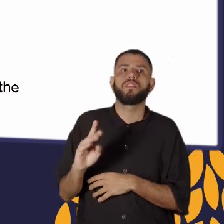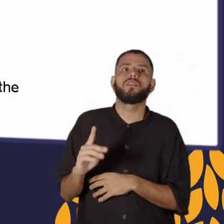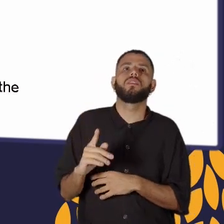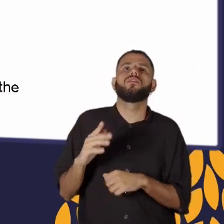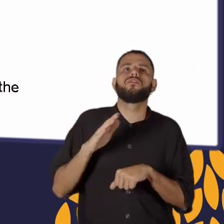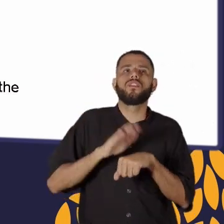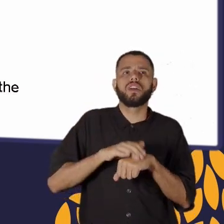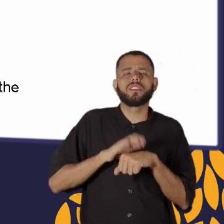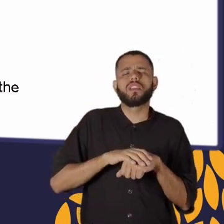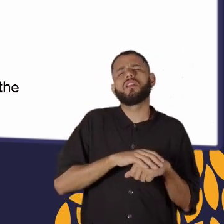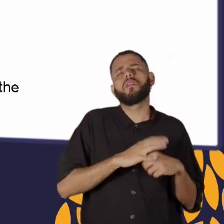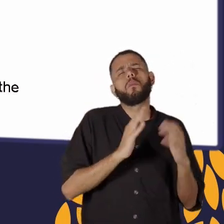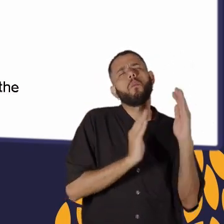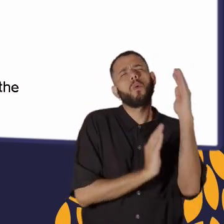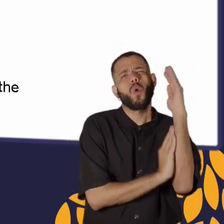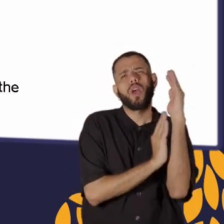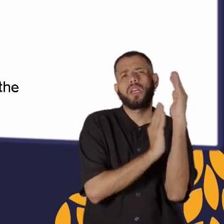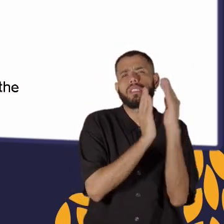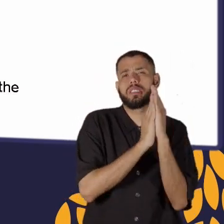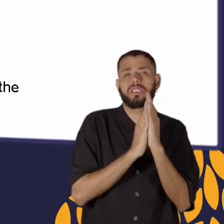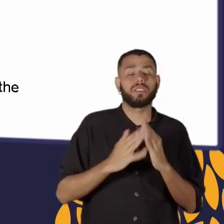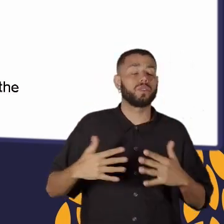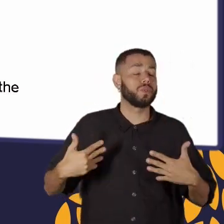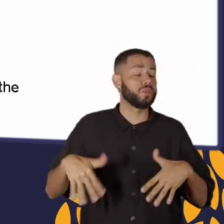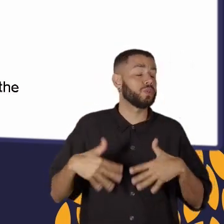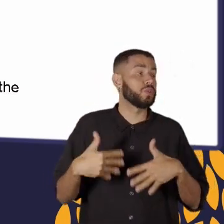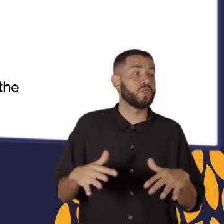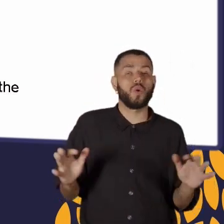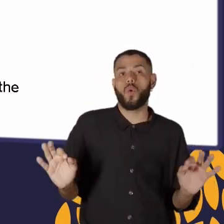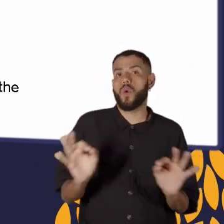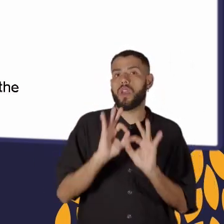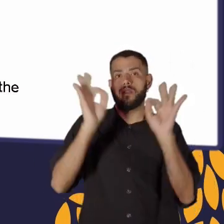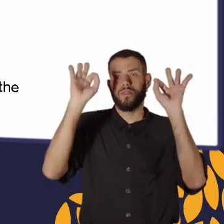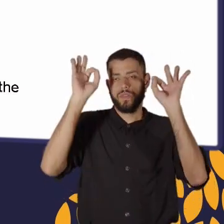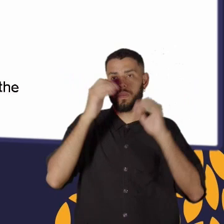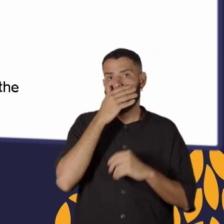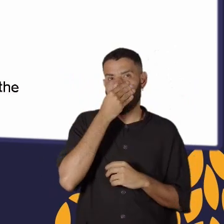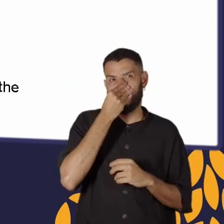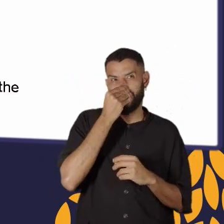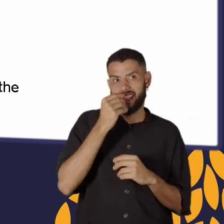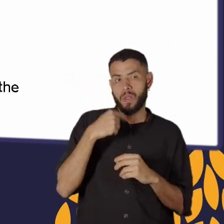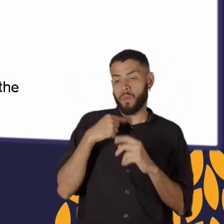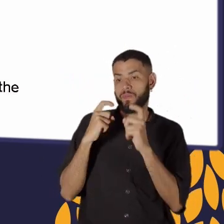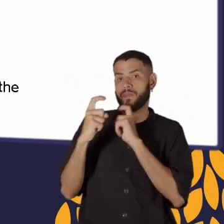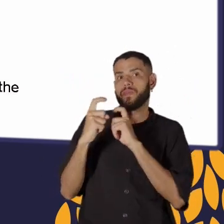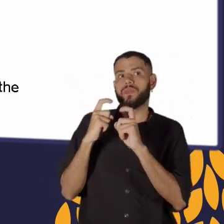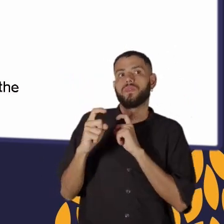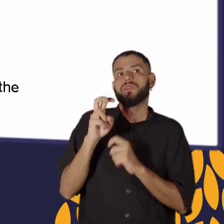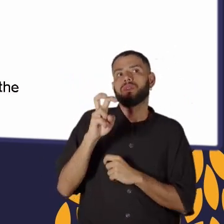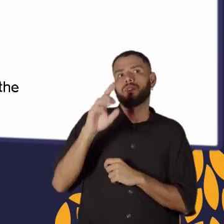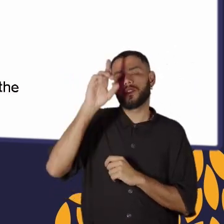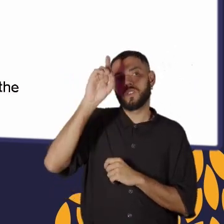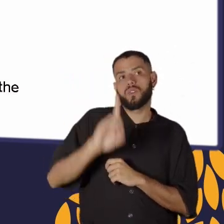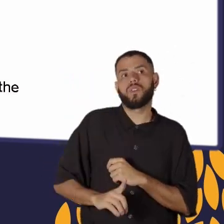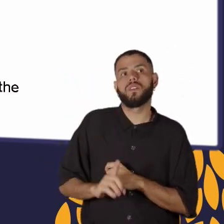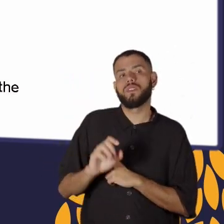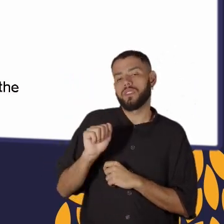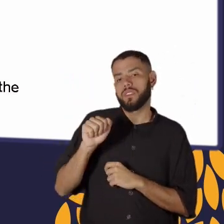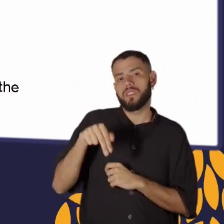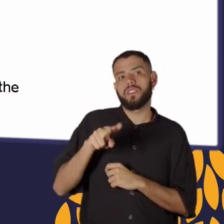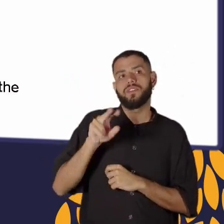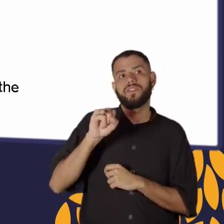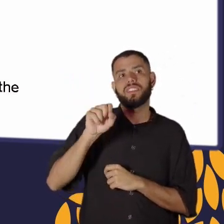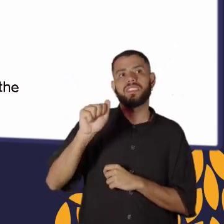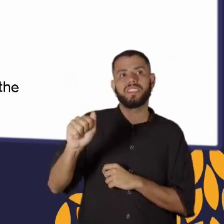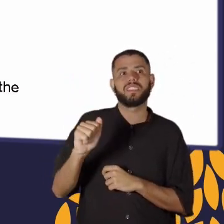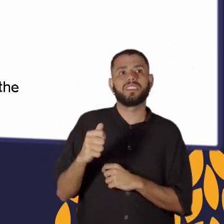desembaraço aduaneiro, assim, um drama, né, ao ponto de eu estar numa reunião com 5 diretores da Anvisa, e eu falo, gente, vocês não têm mais o que